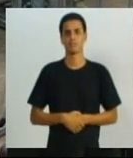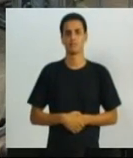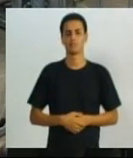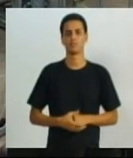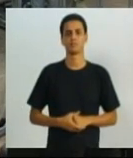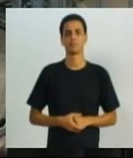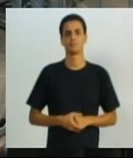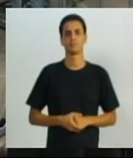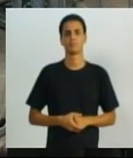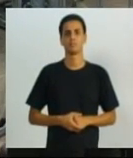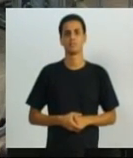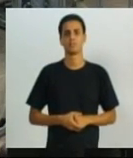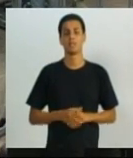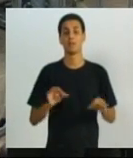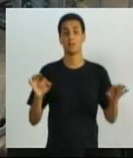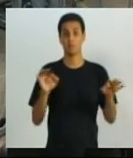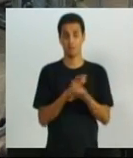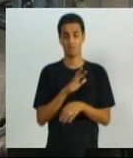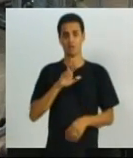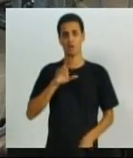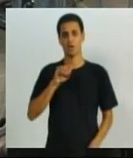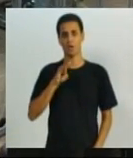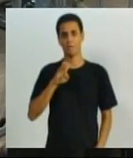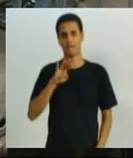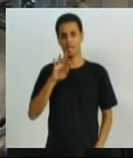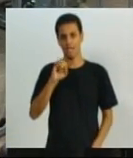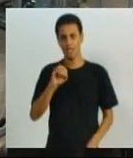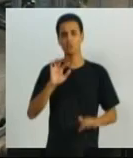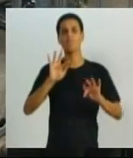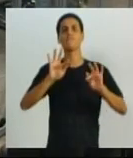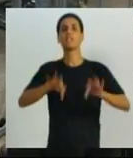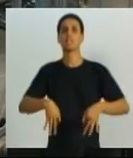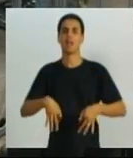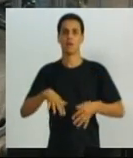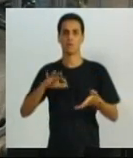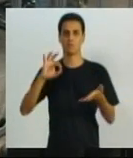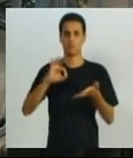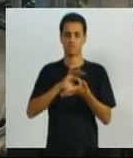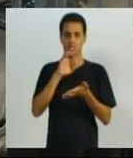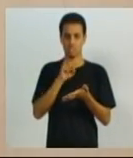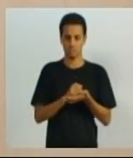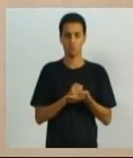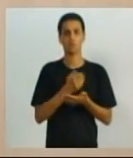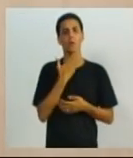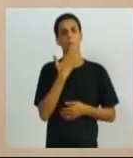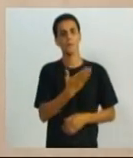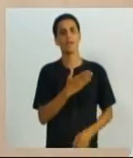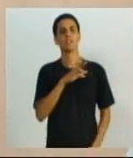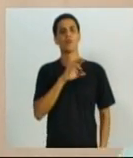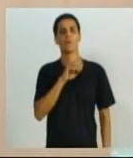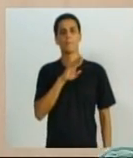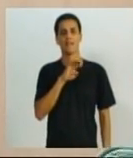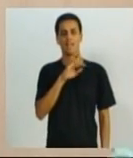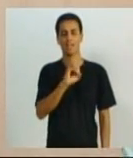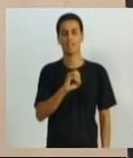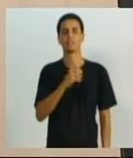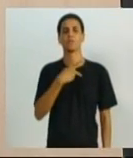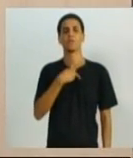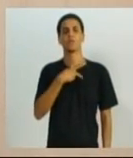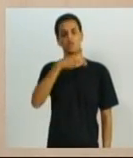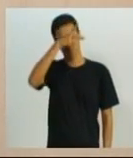Ao terminar a fala do Roberto, eu encerro as inscrições. Convido Roberto da Luz, advogado, presidente do